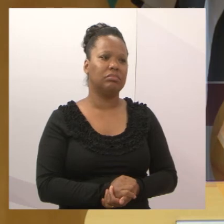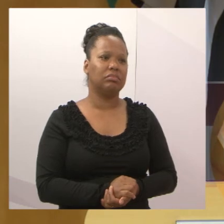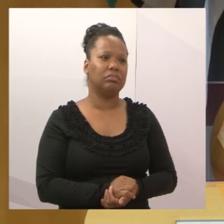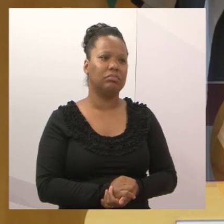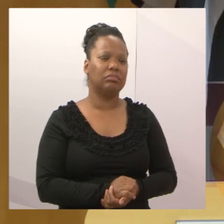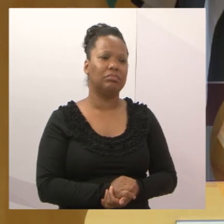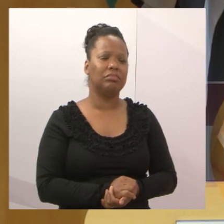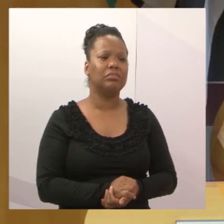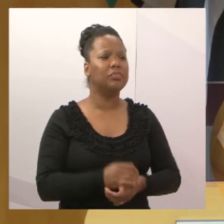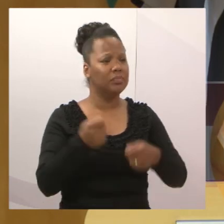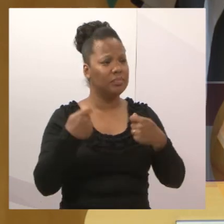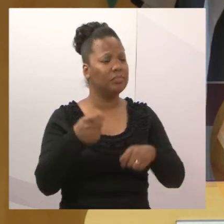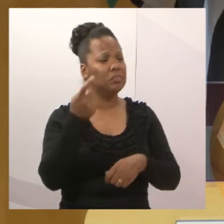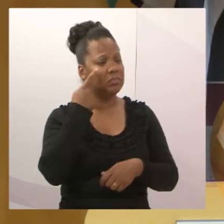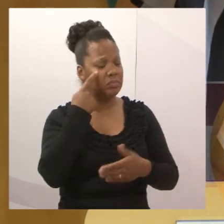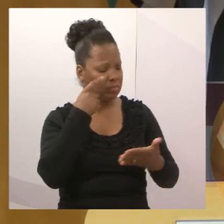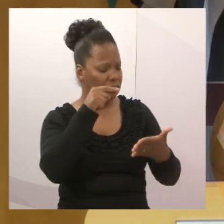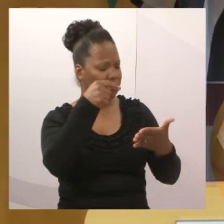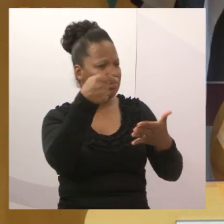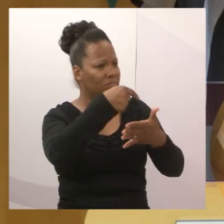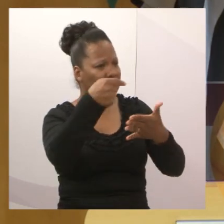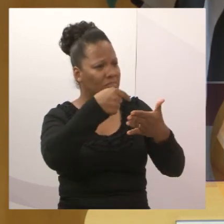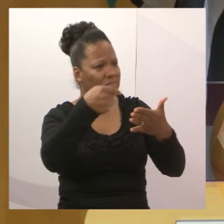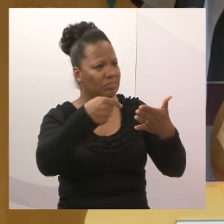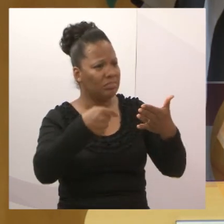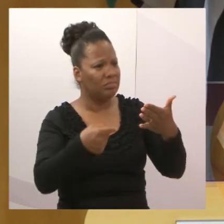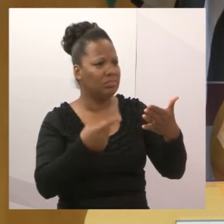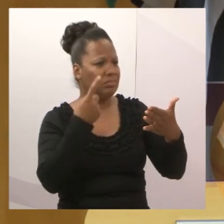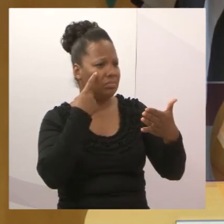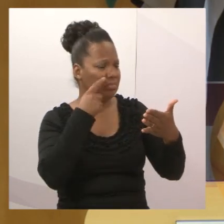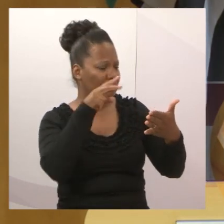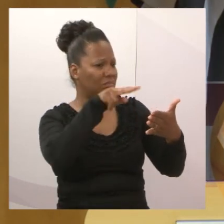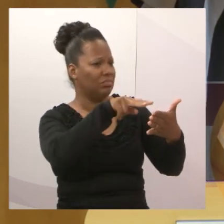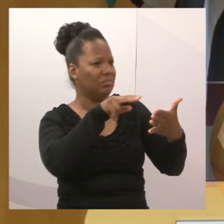Então, essas coisas precisam ser revistas.